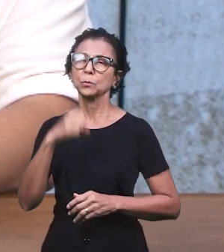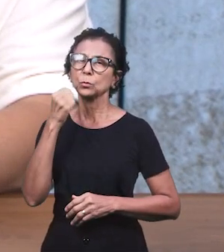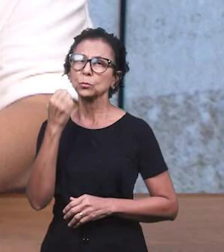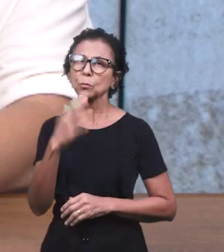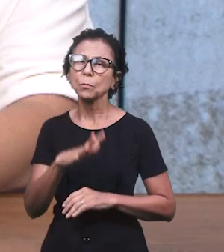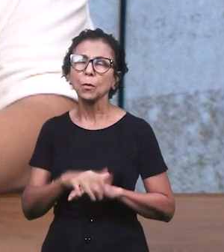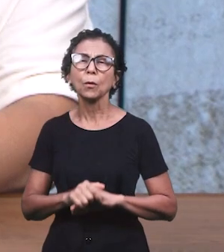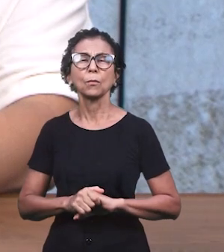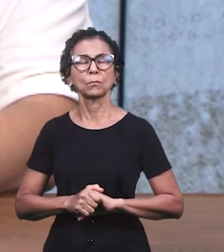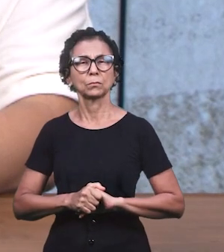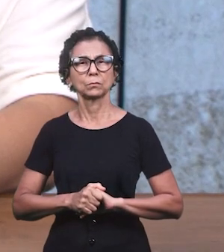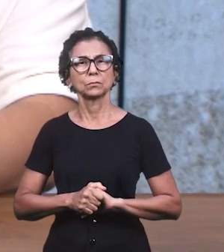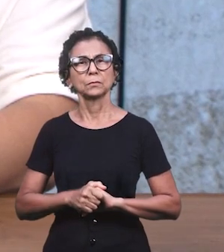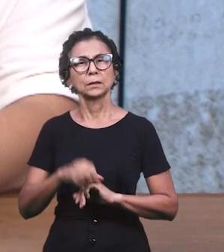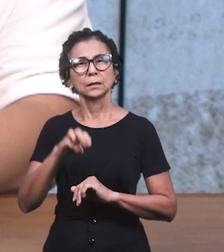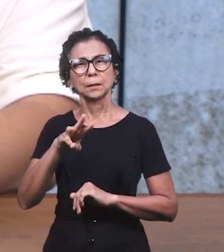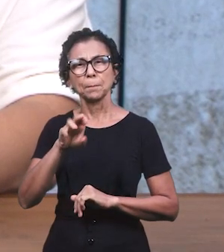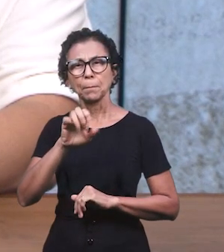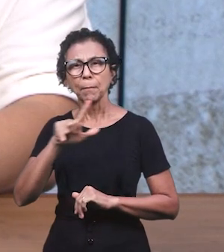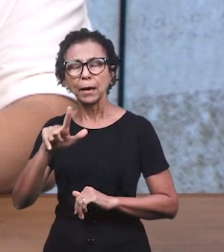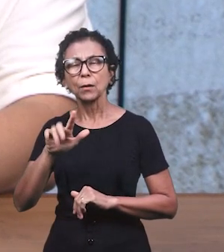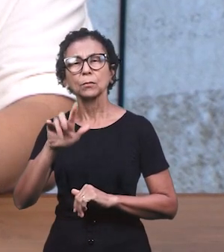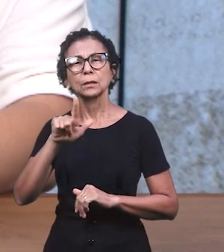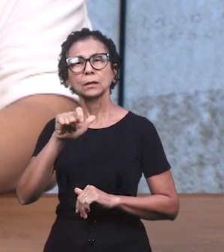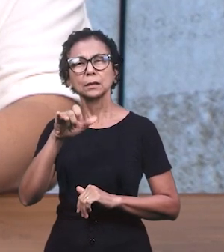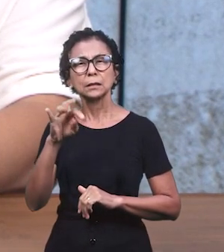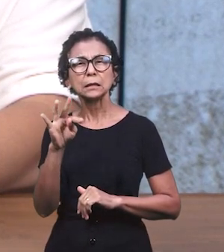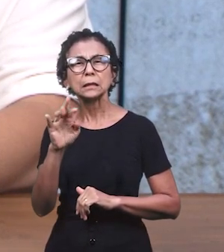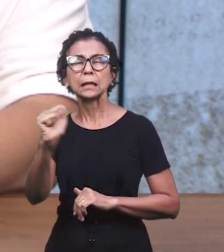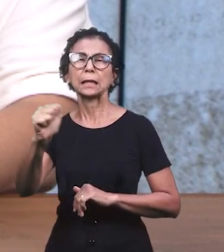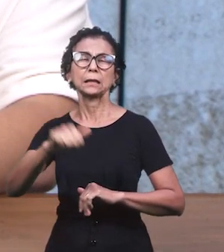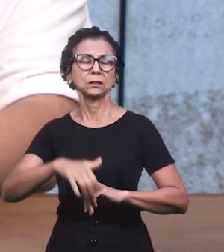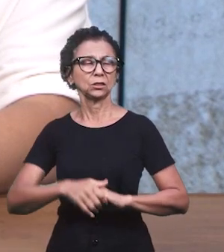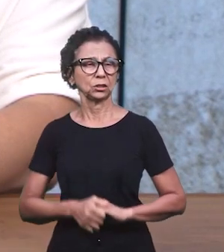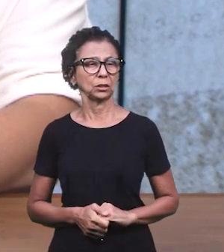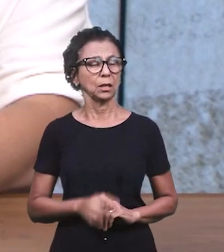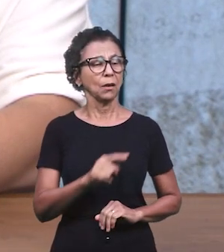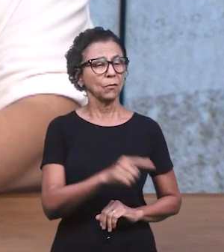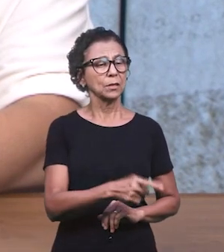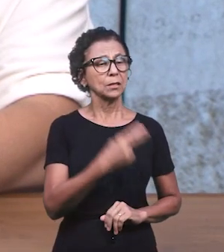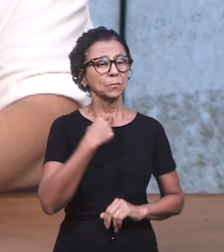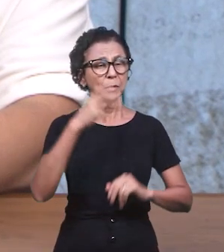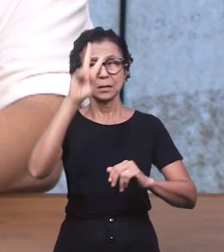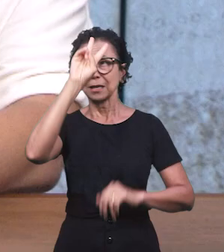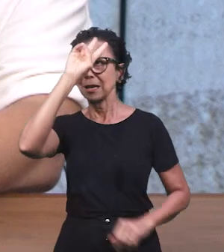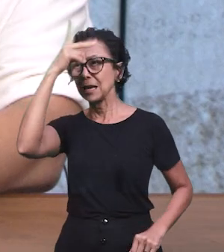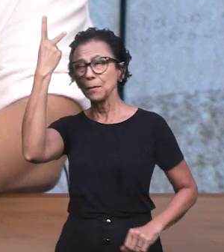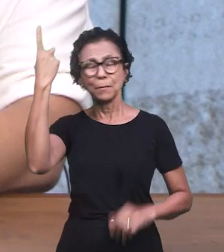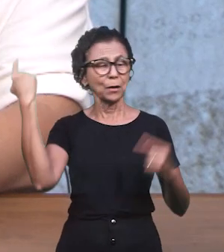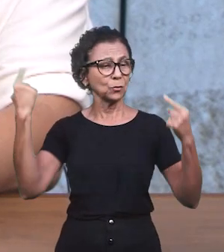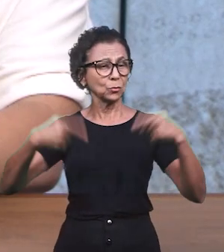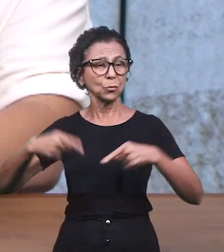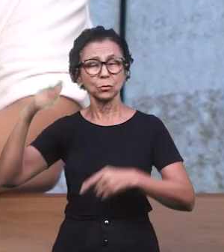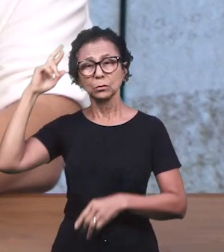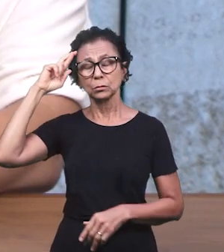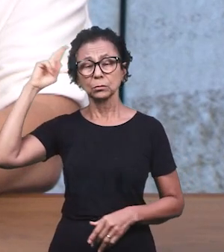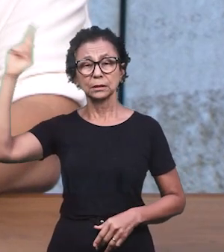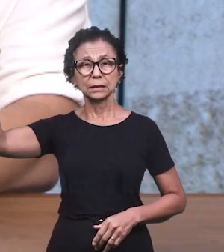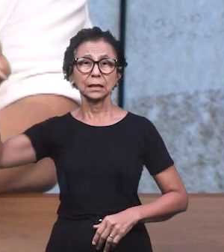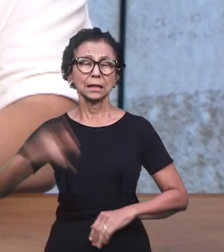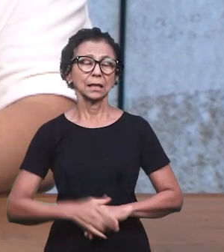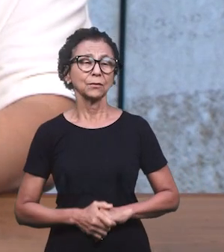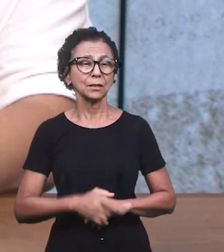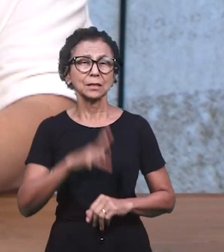e mel. Tão somente não sejais rebeldes contra o Senhor e não temais o povo